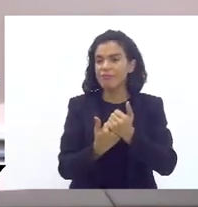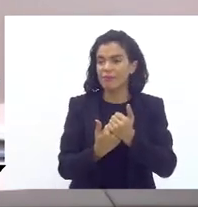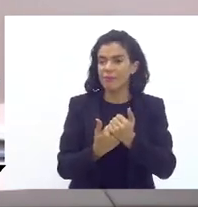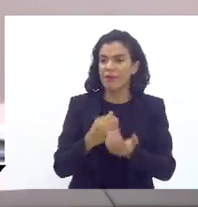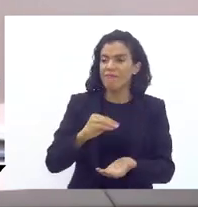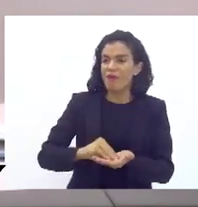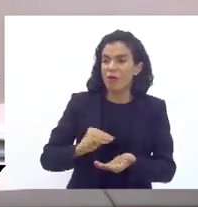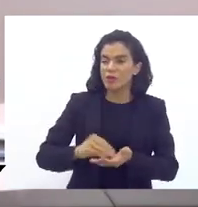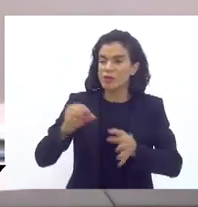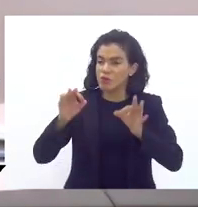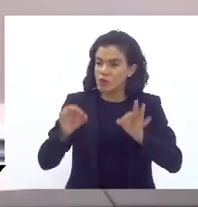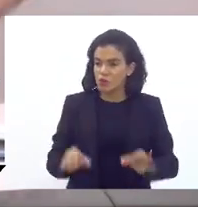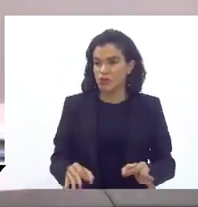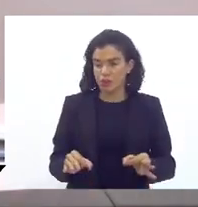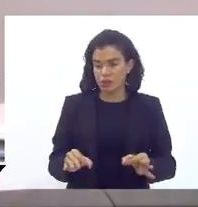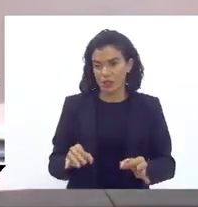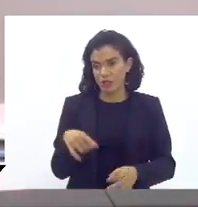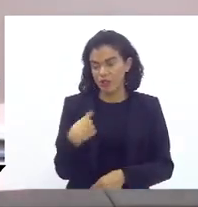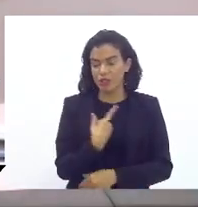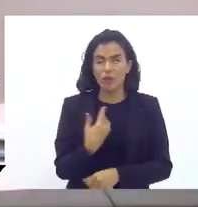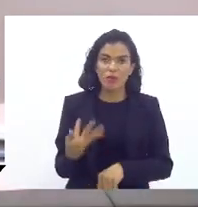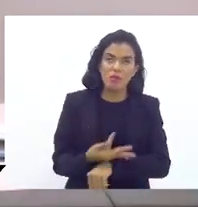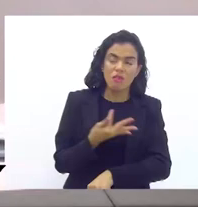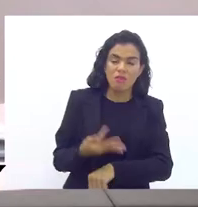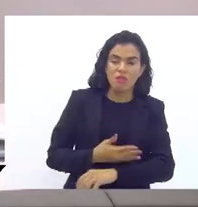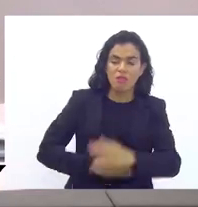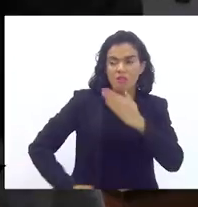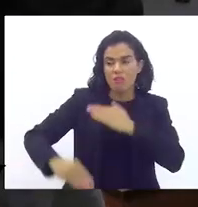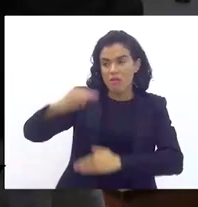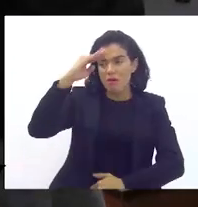injustiças que a gente não suporta mais